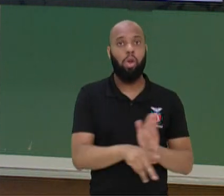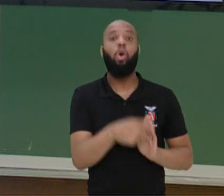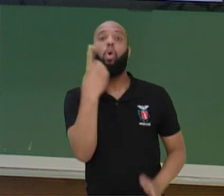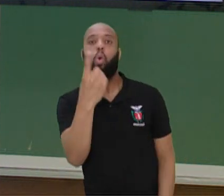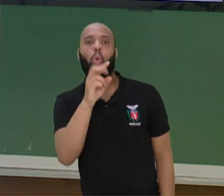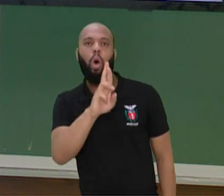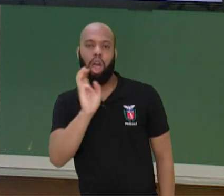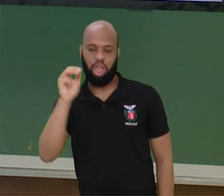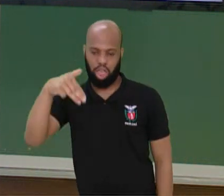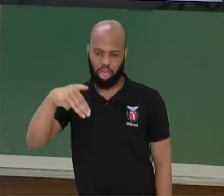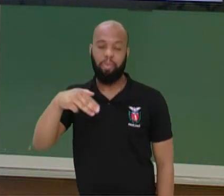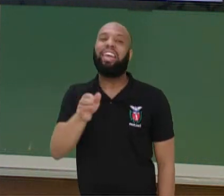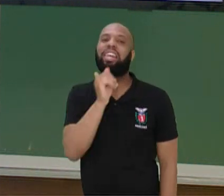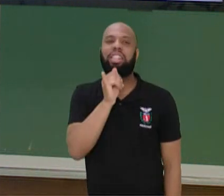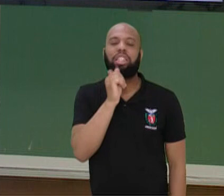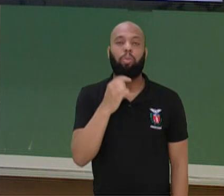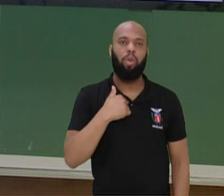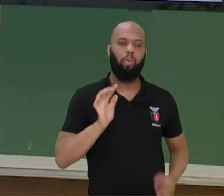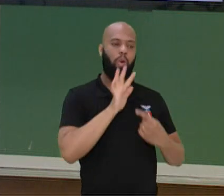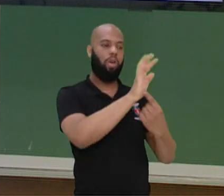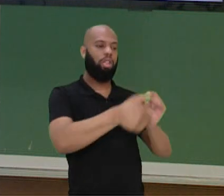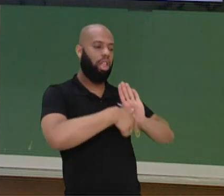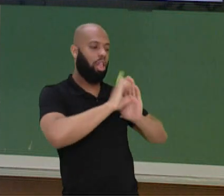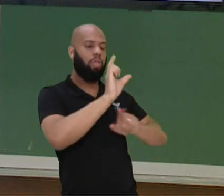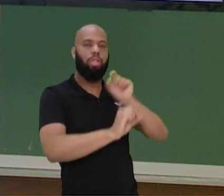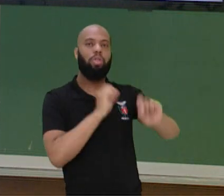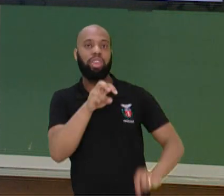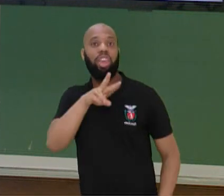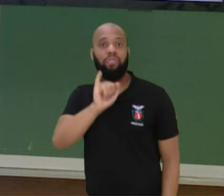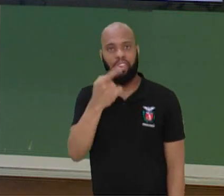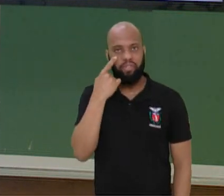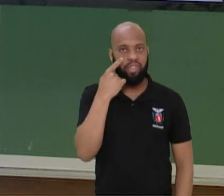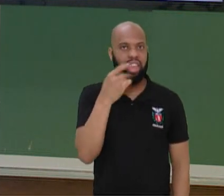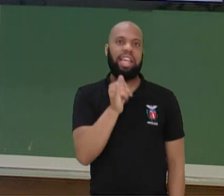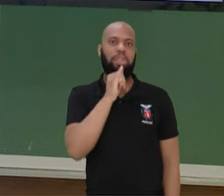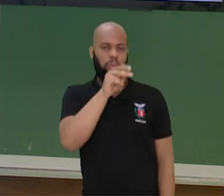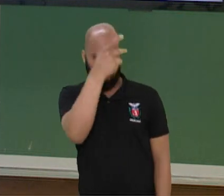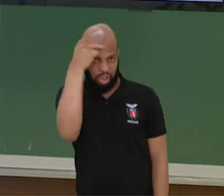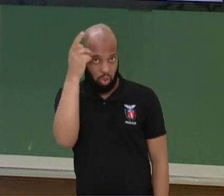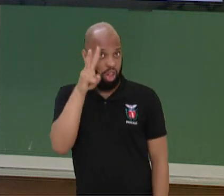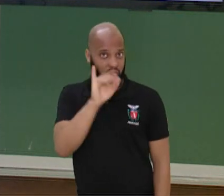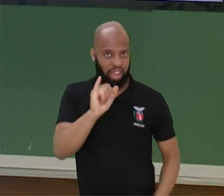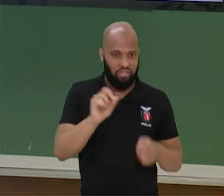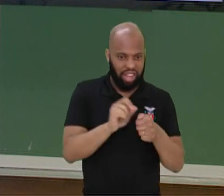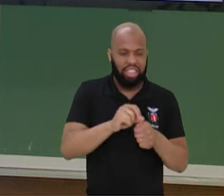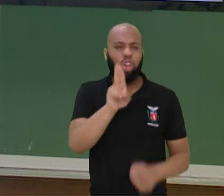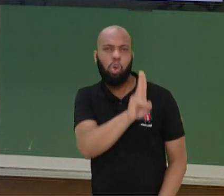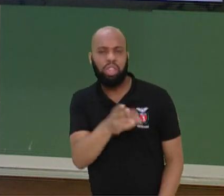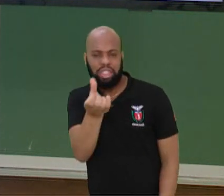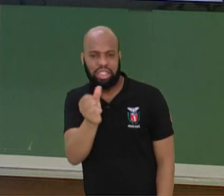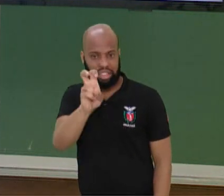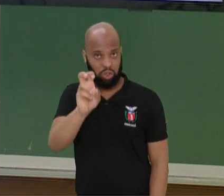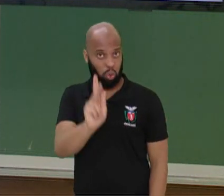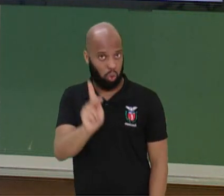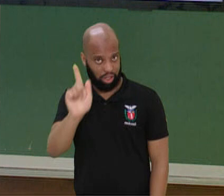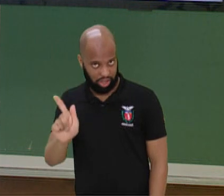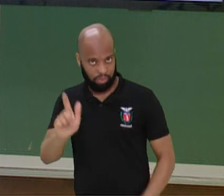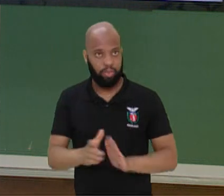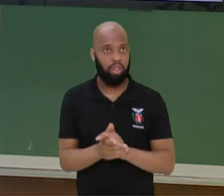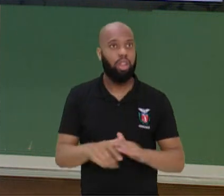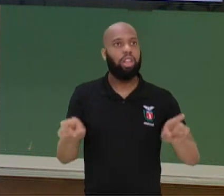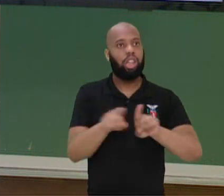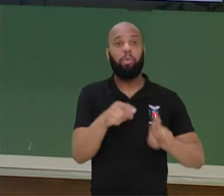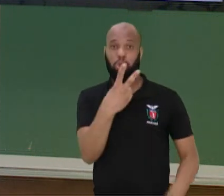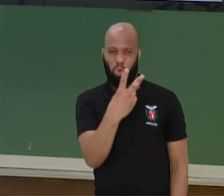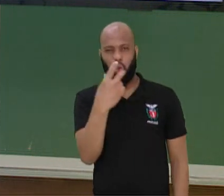Ou seja, para o exemplo que eu dei, nós vamos considerar que a pessoa vai fazer um exercício com 65 quilos. 2 a